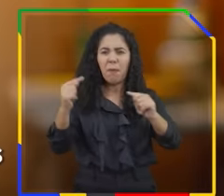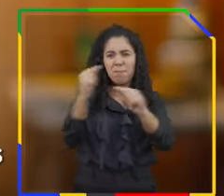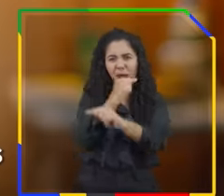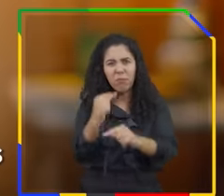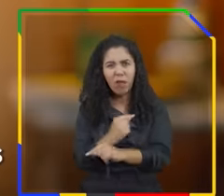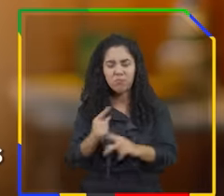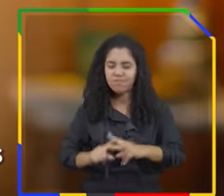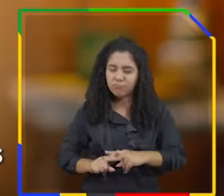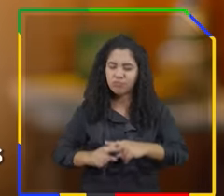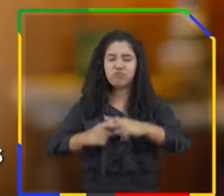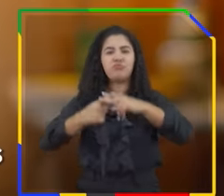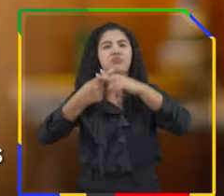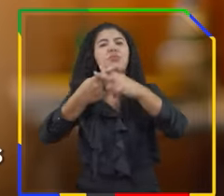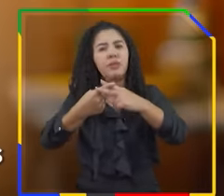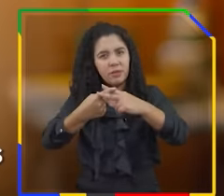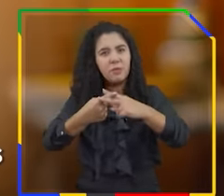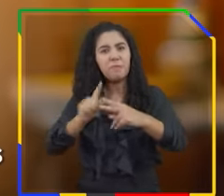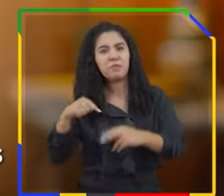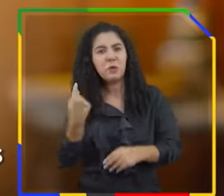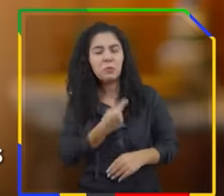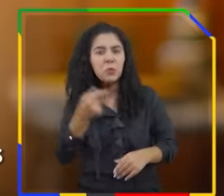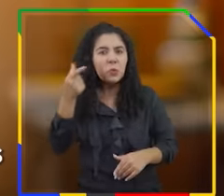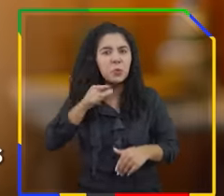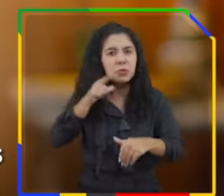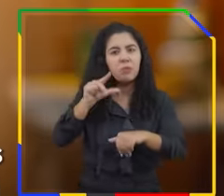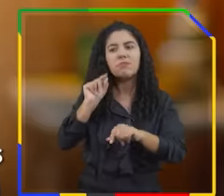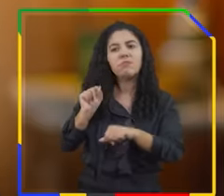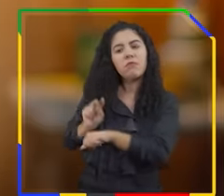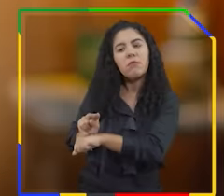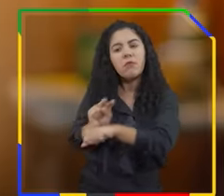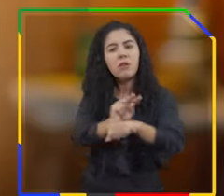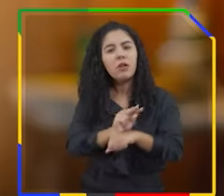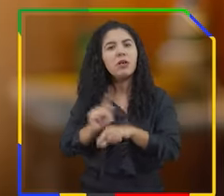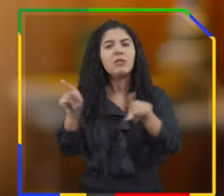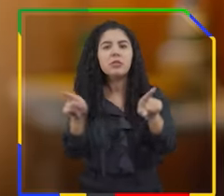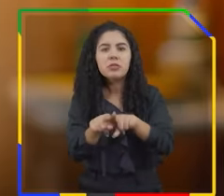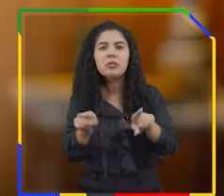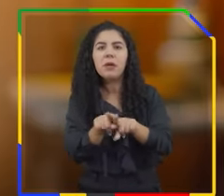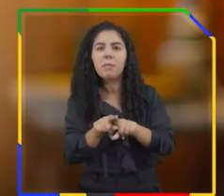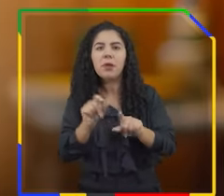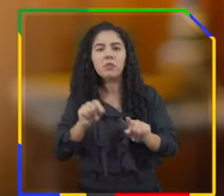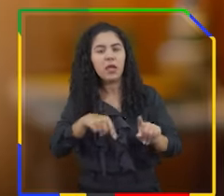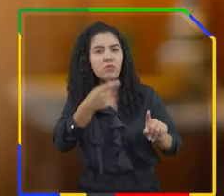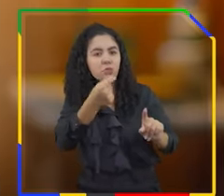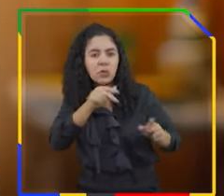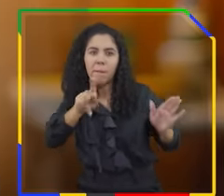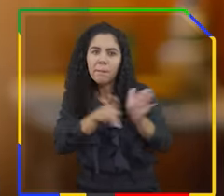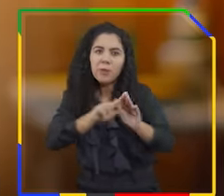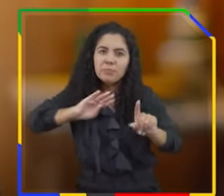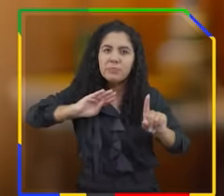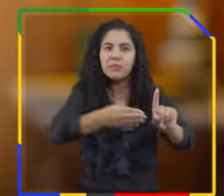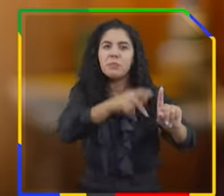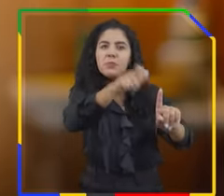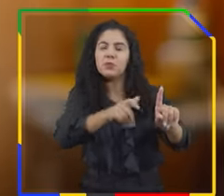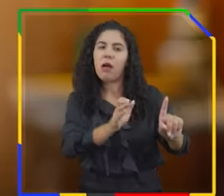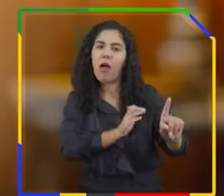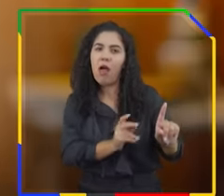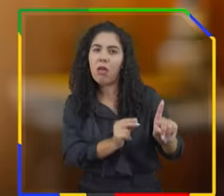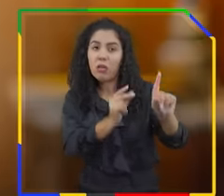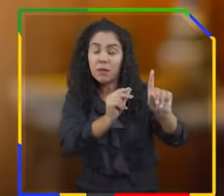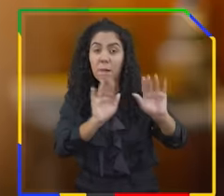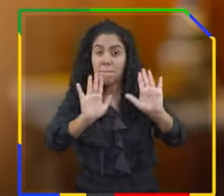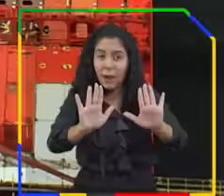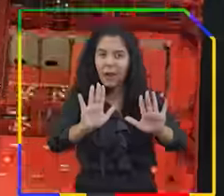Foi assim com a tributação de fundos em paraísos fiscais e fundos exclusivos dos super-ricos. Mas sabemos